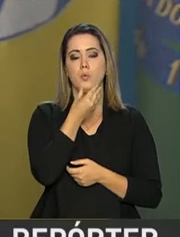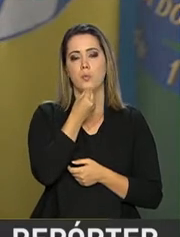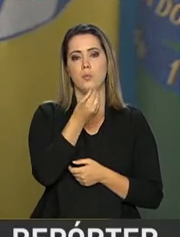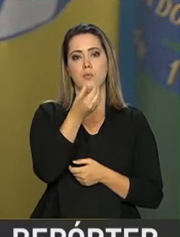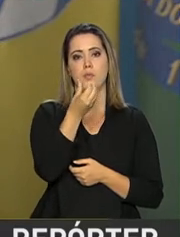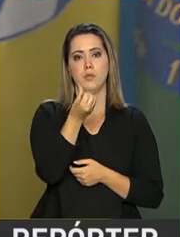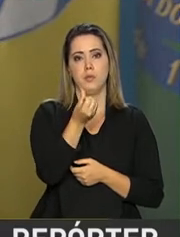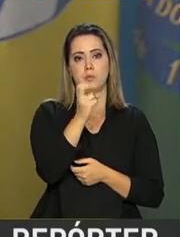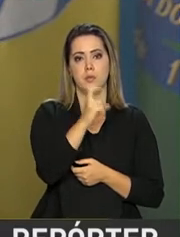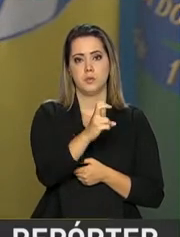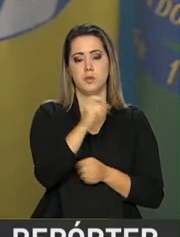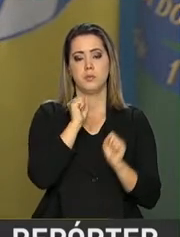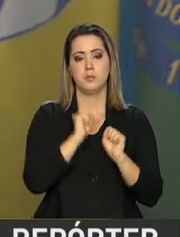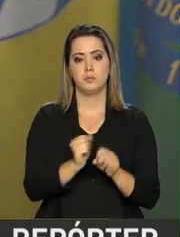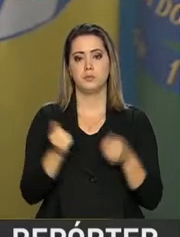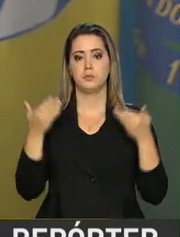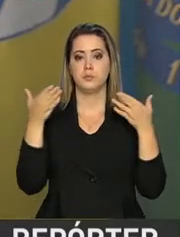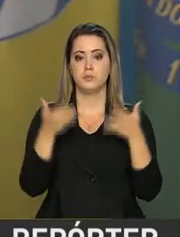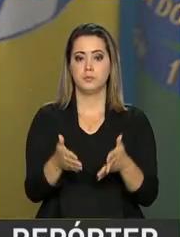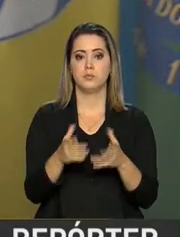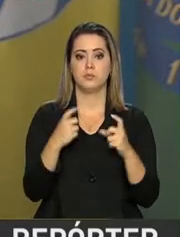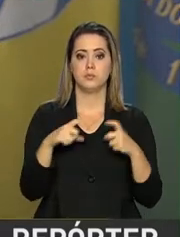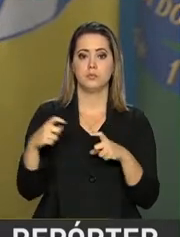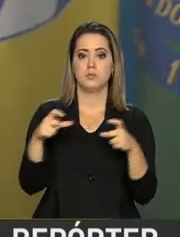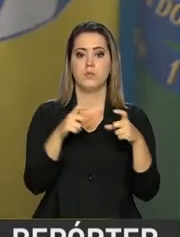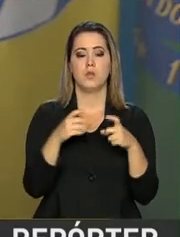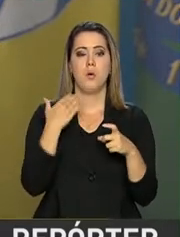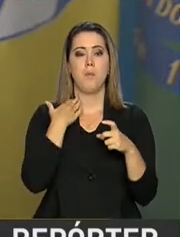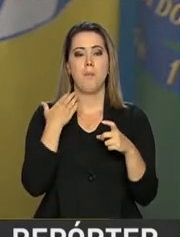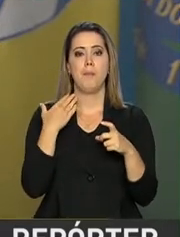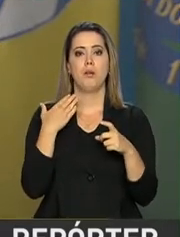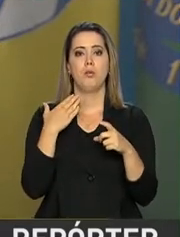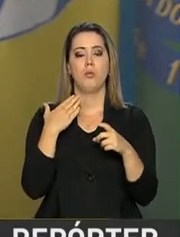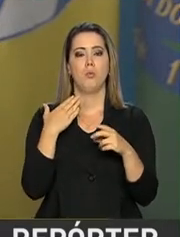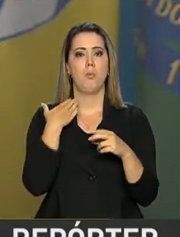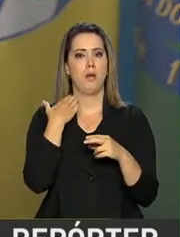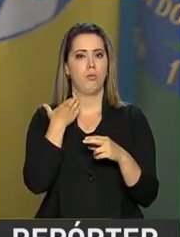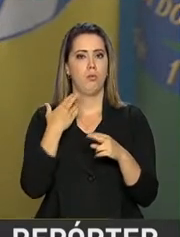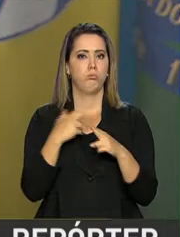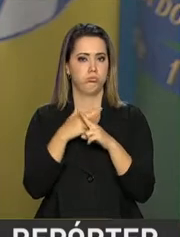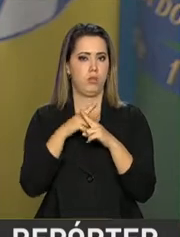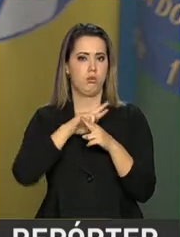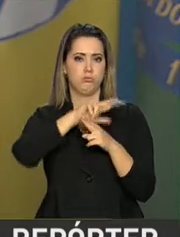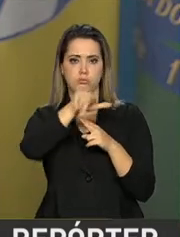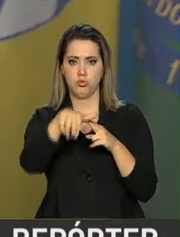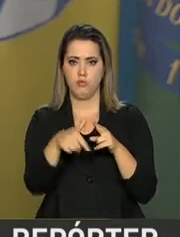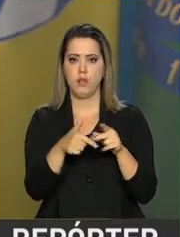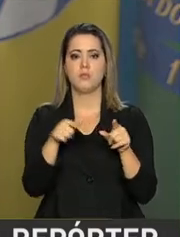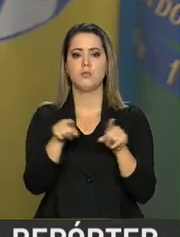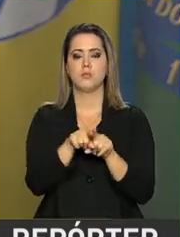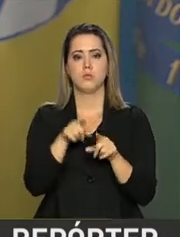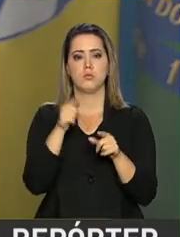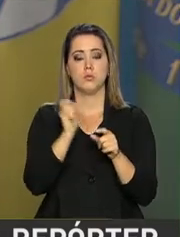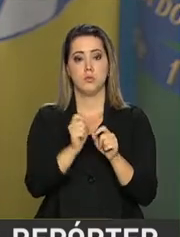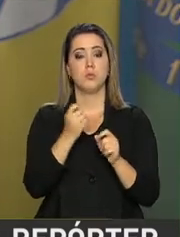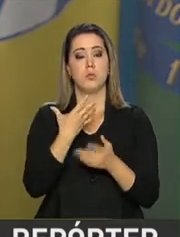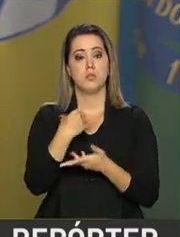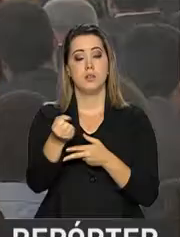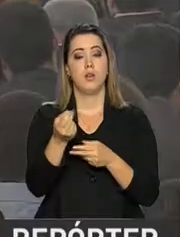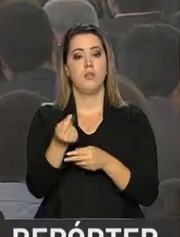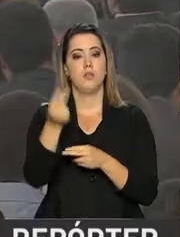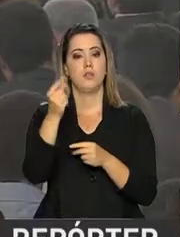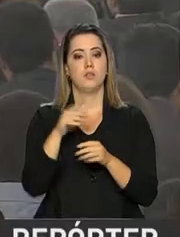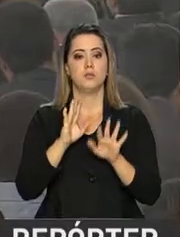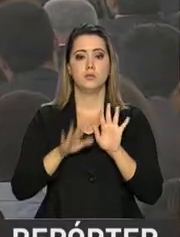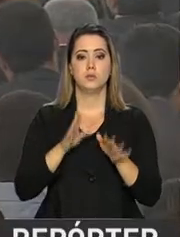65 poderá ir a um estabelecimento bancário para sacar os seus valores e cobramos não é pouco não é